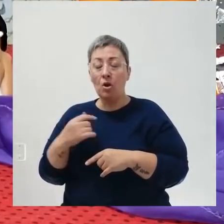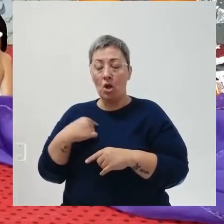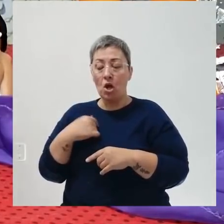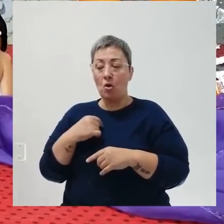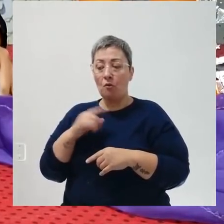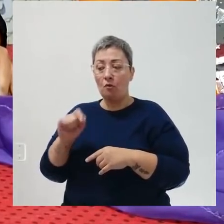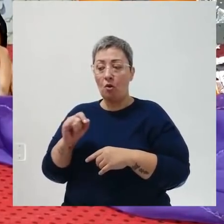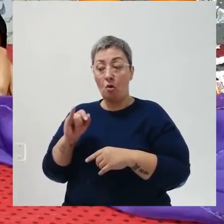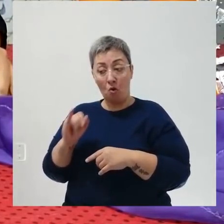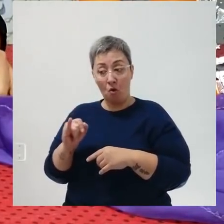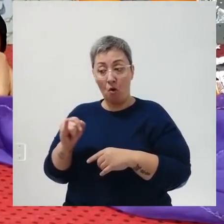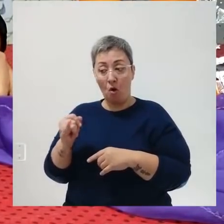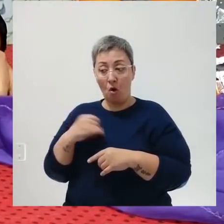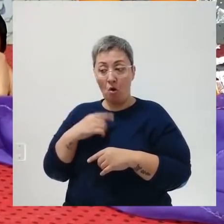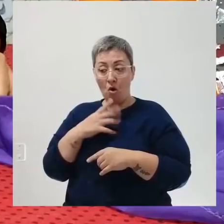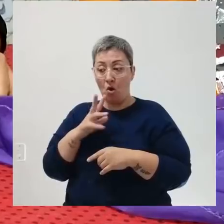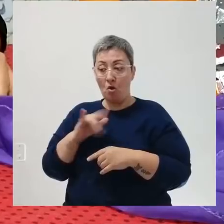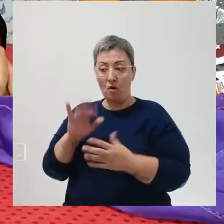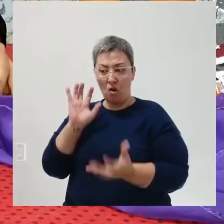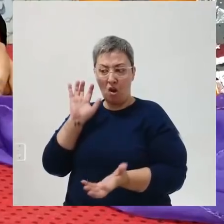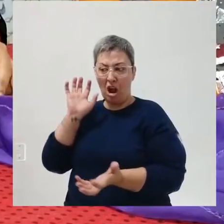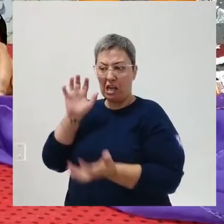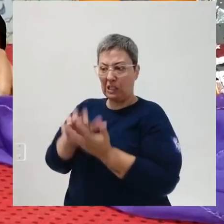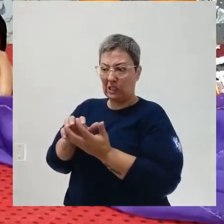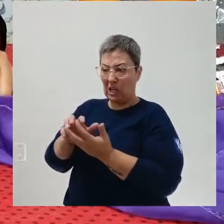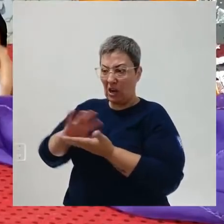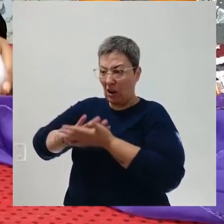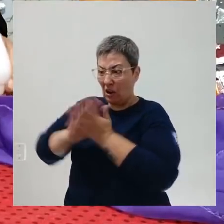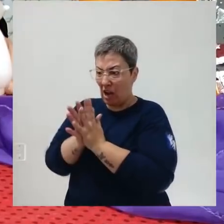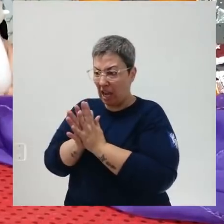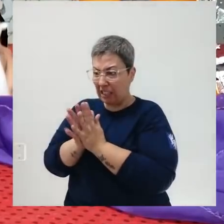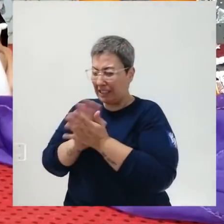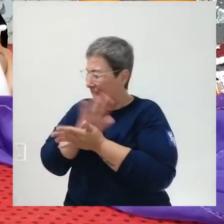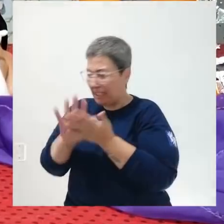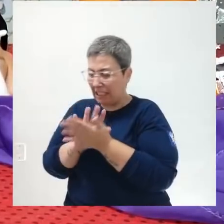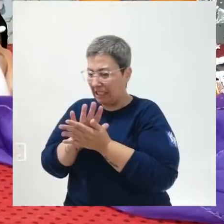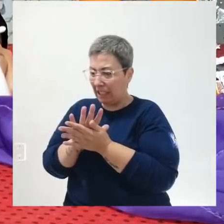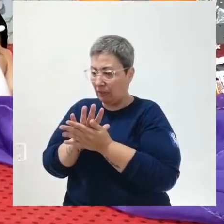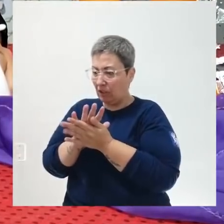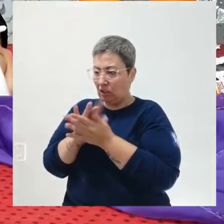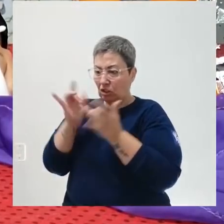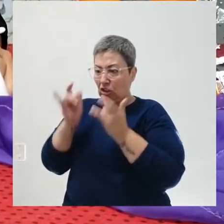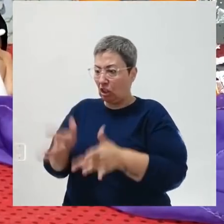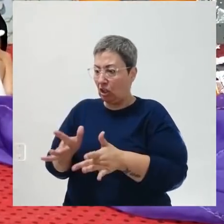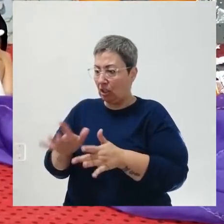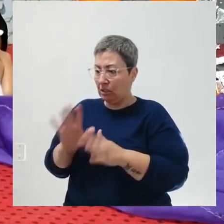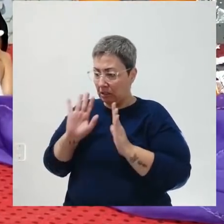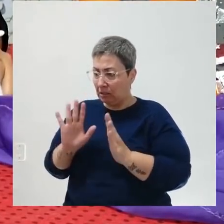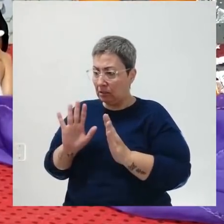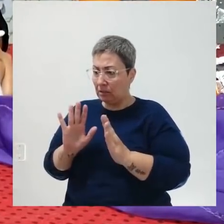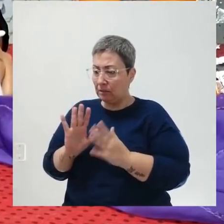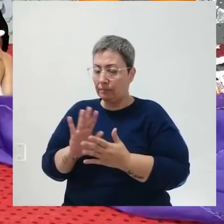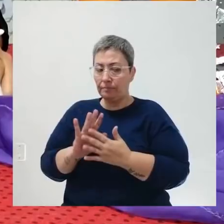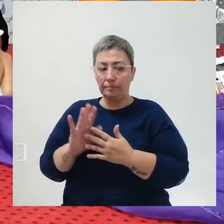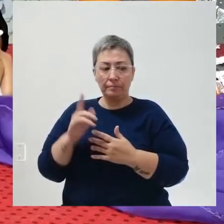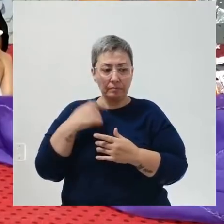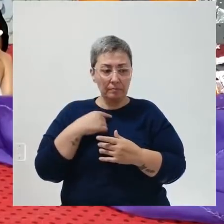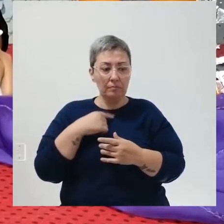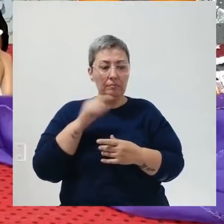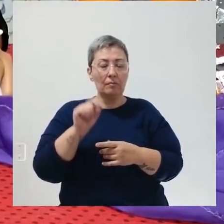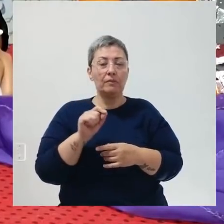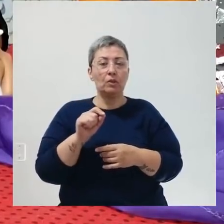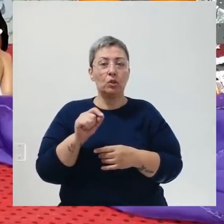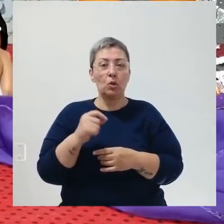eu digo, não vai sobrar nada de você. E foi